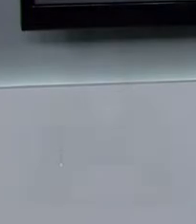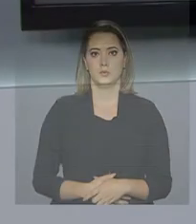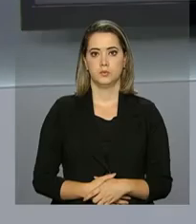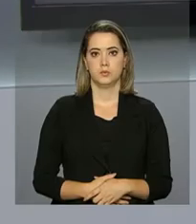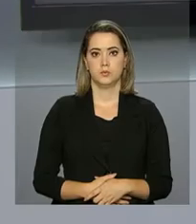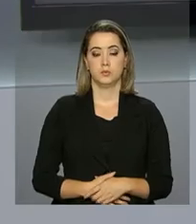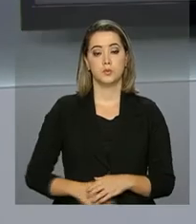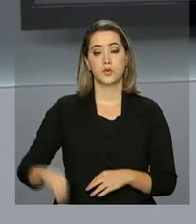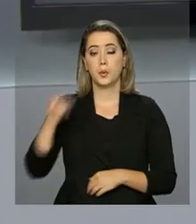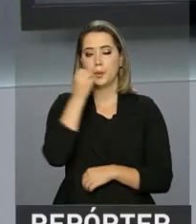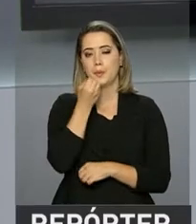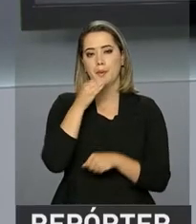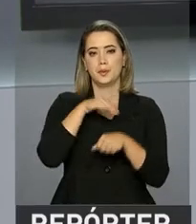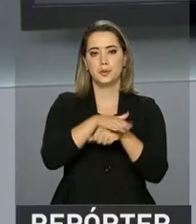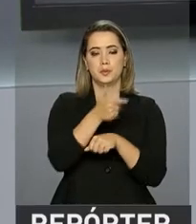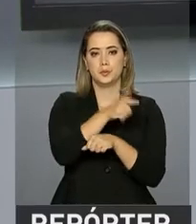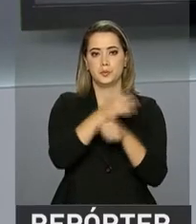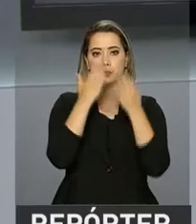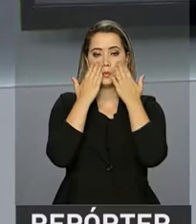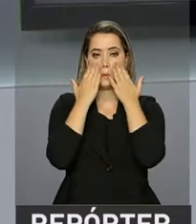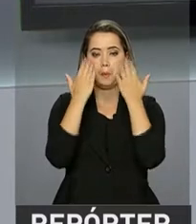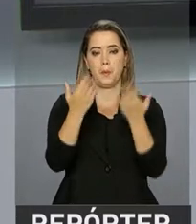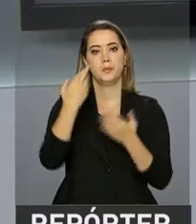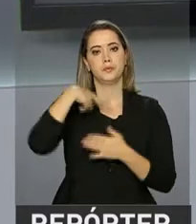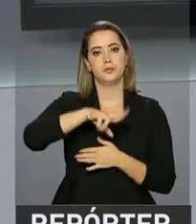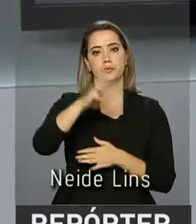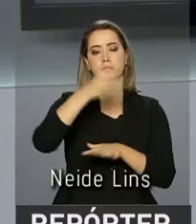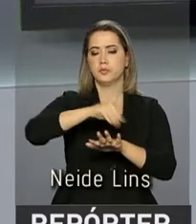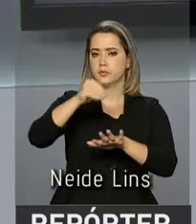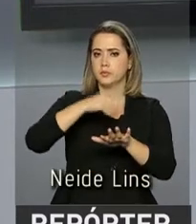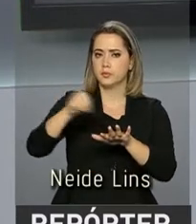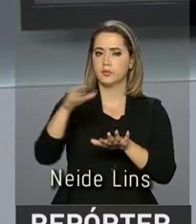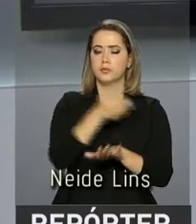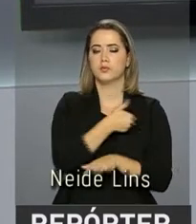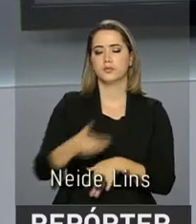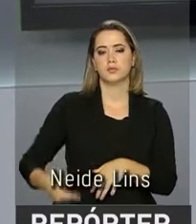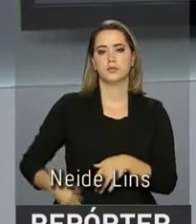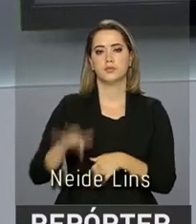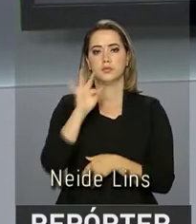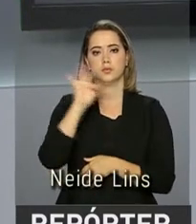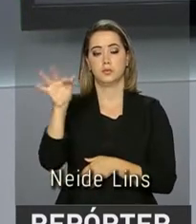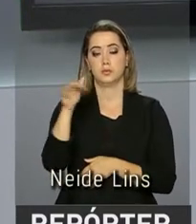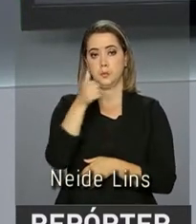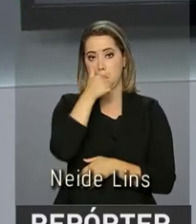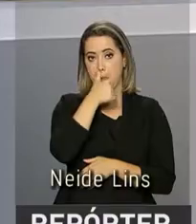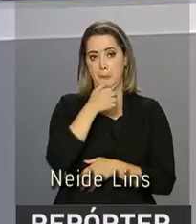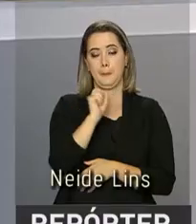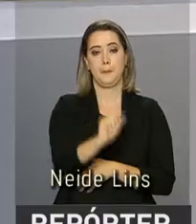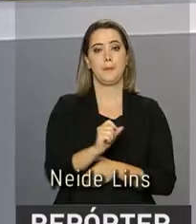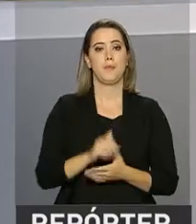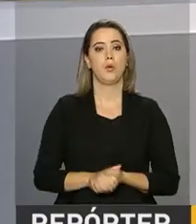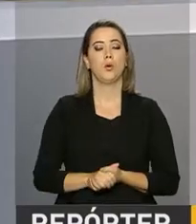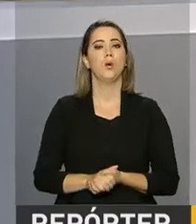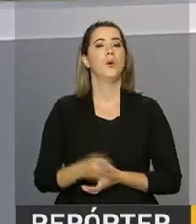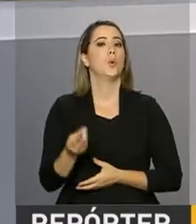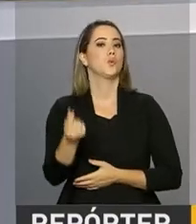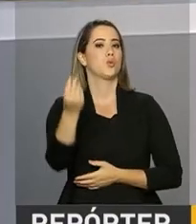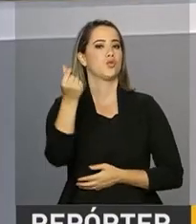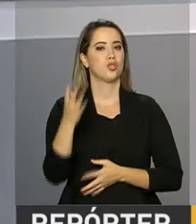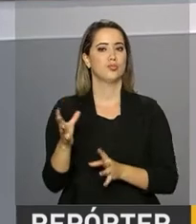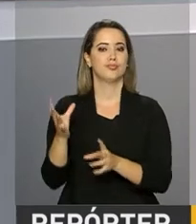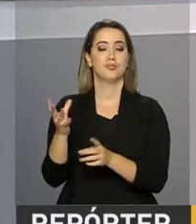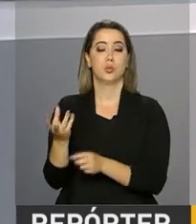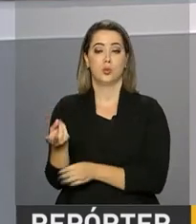olá boa noite estamos de volta com o repórter nbr e as notícias do governo federal o dinheiro das contas